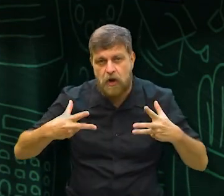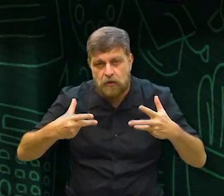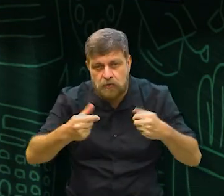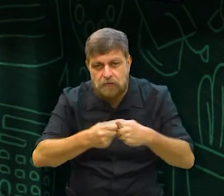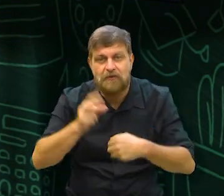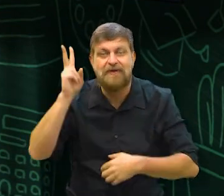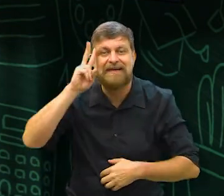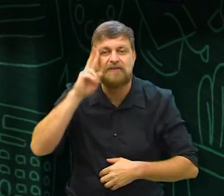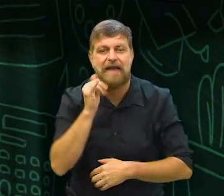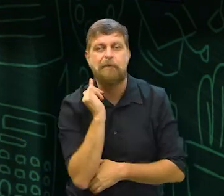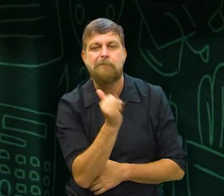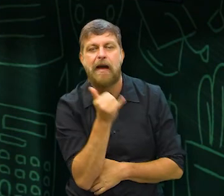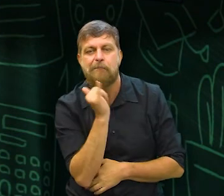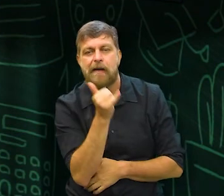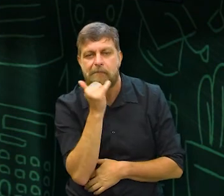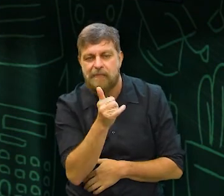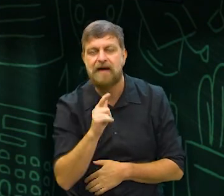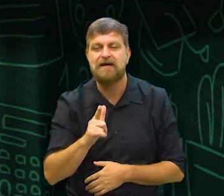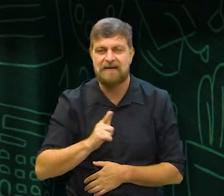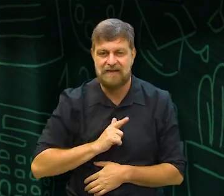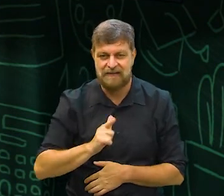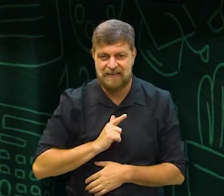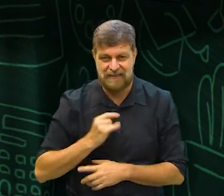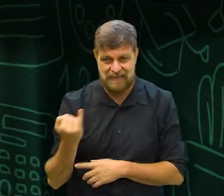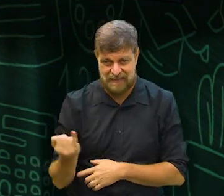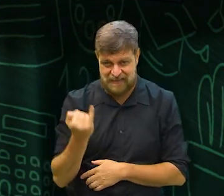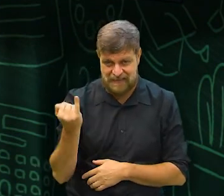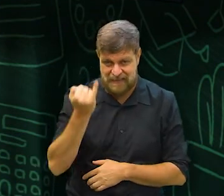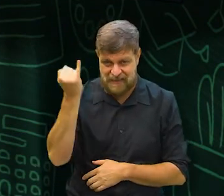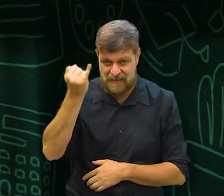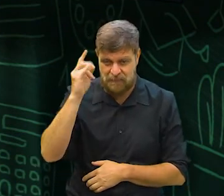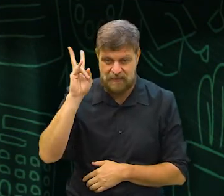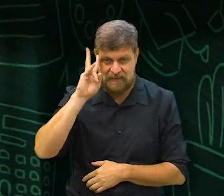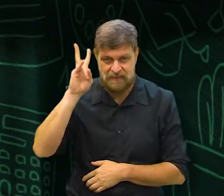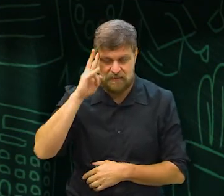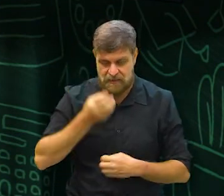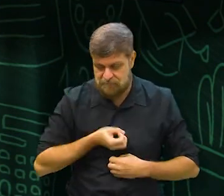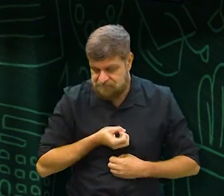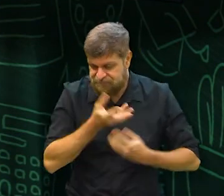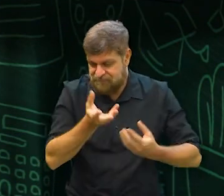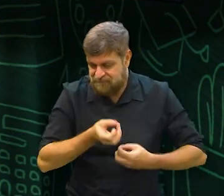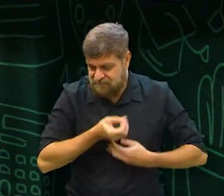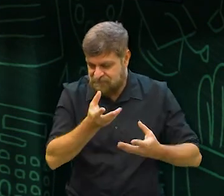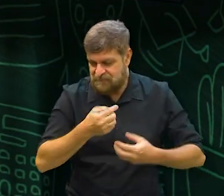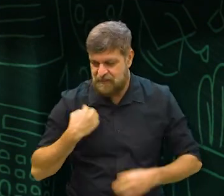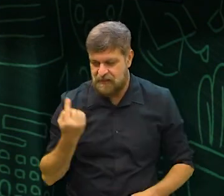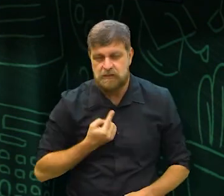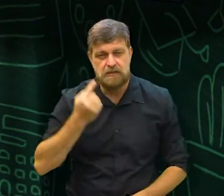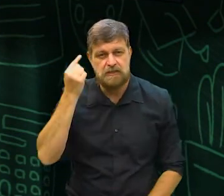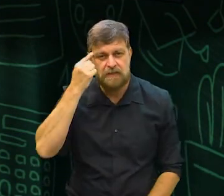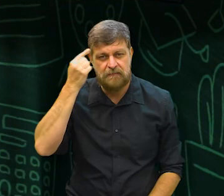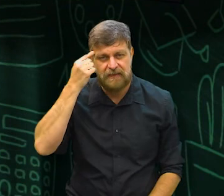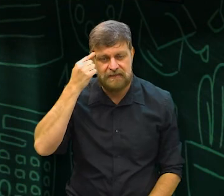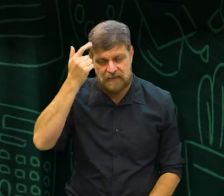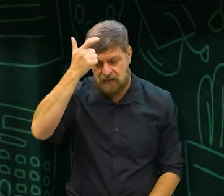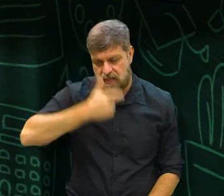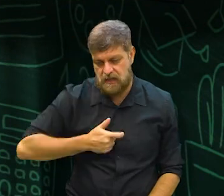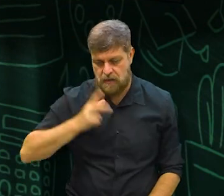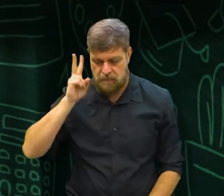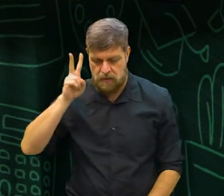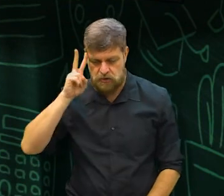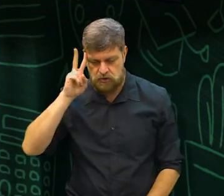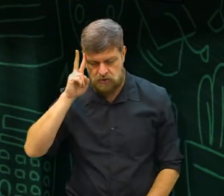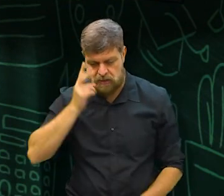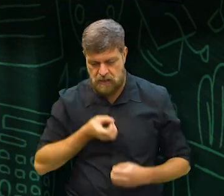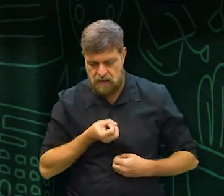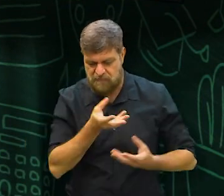tem história para contar e que é bem importante botar essa história para fora. Às vezes a gente pensa que botar a história para